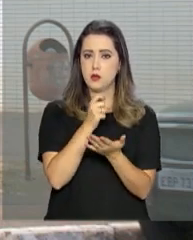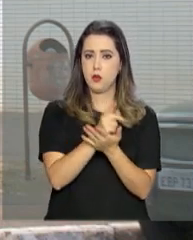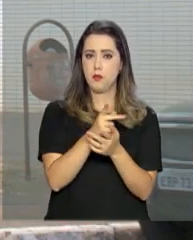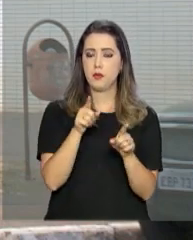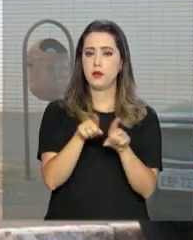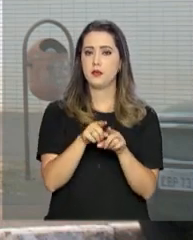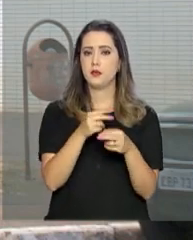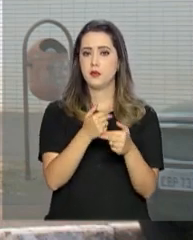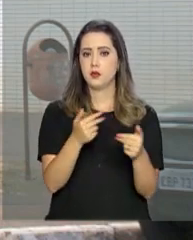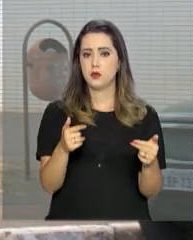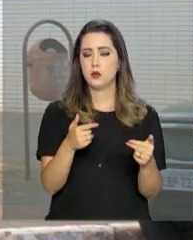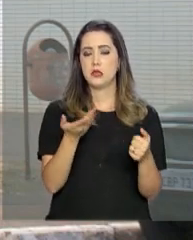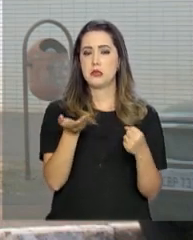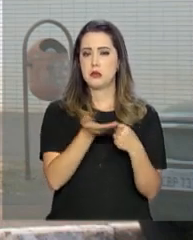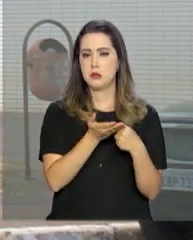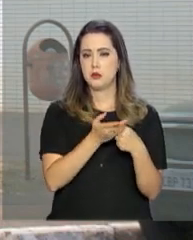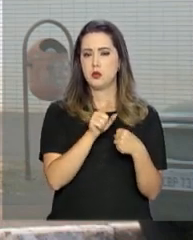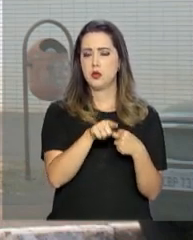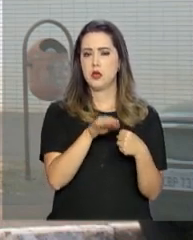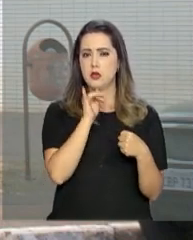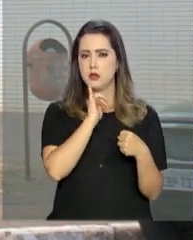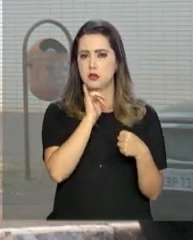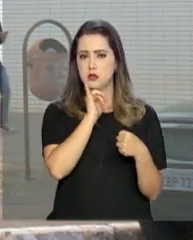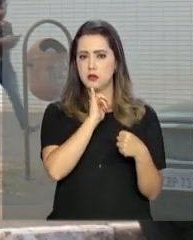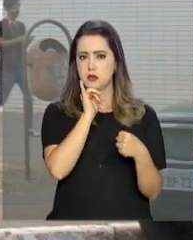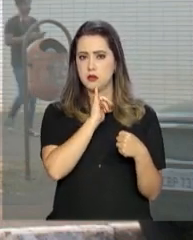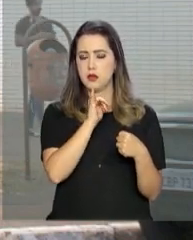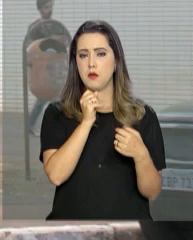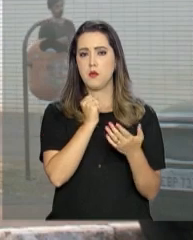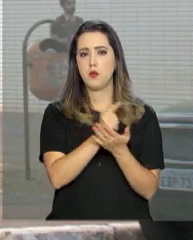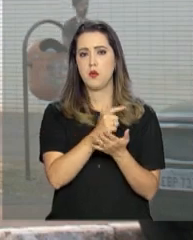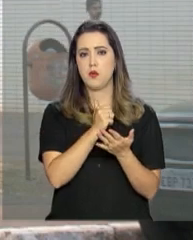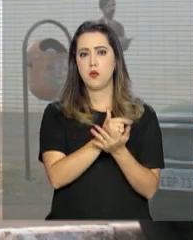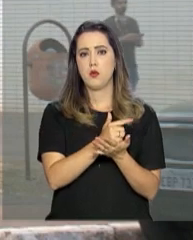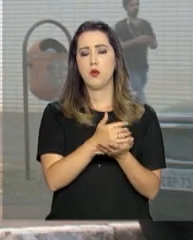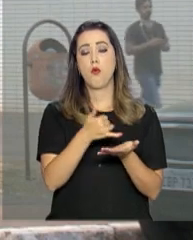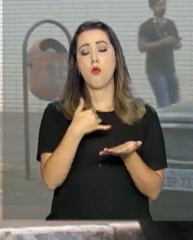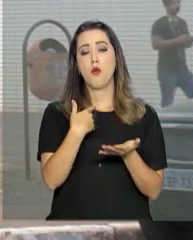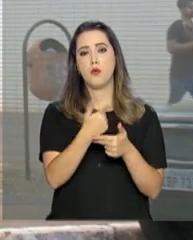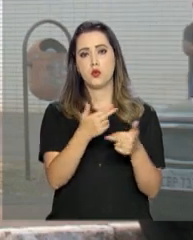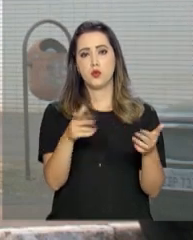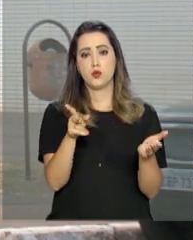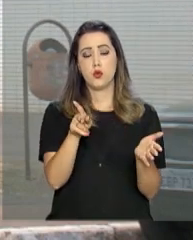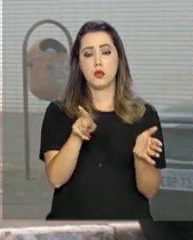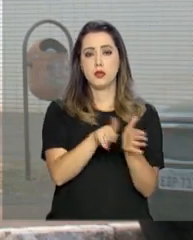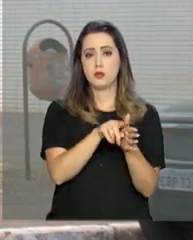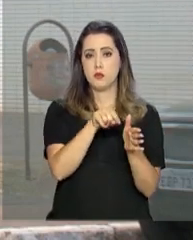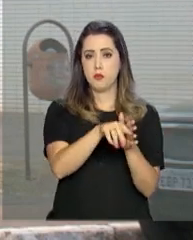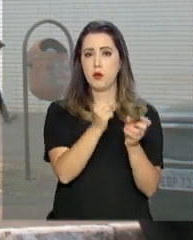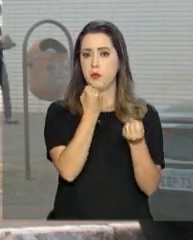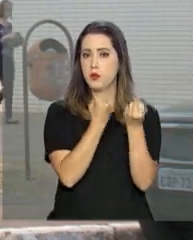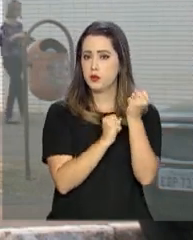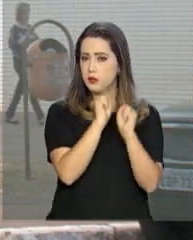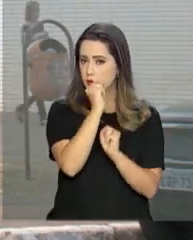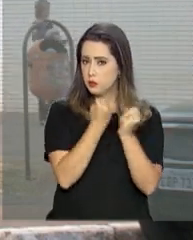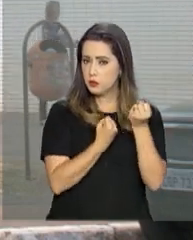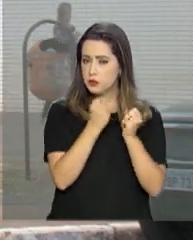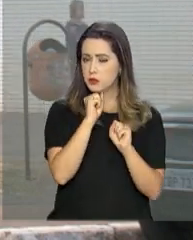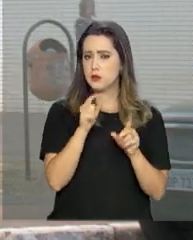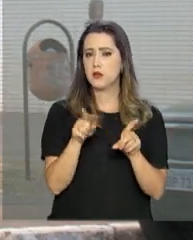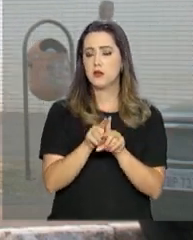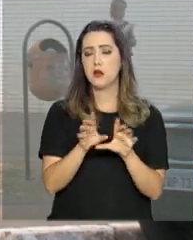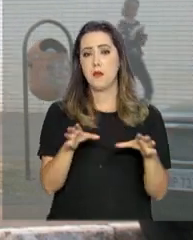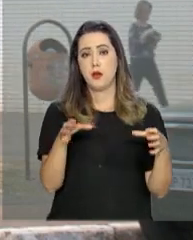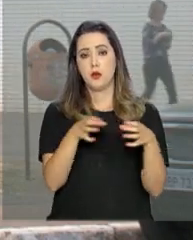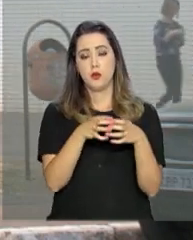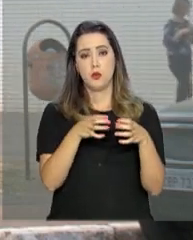bens intermediários, como aquisições de naftas para petroquímica e tubos flexíveis de ferro e aço, além do